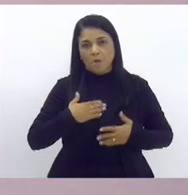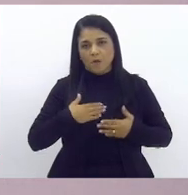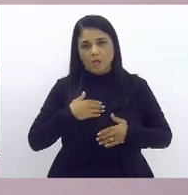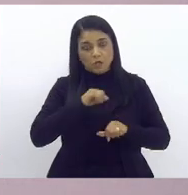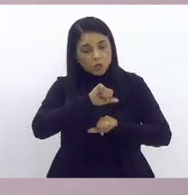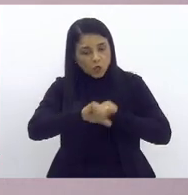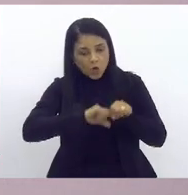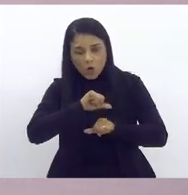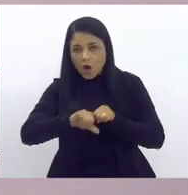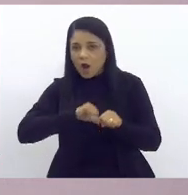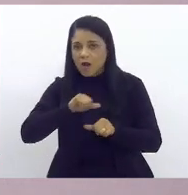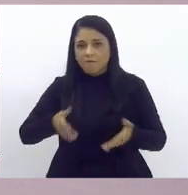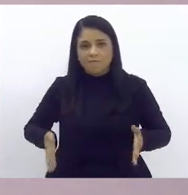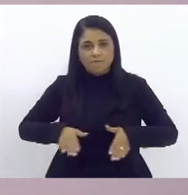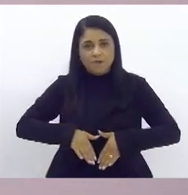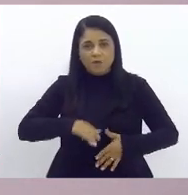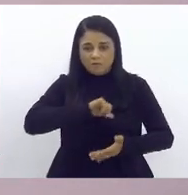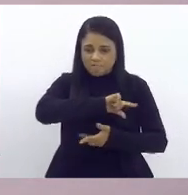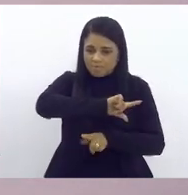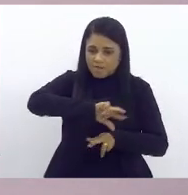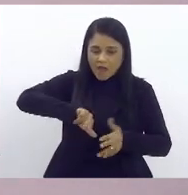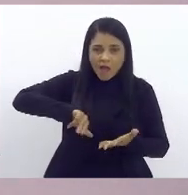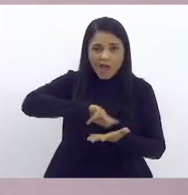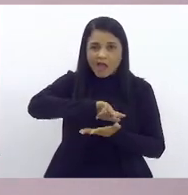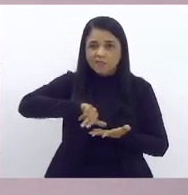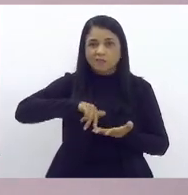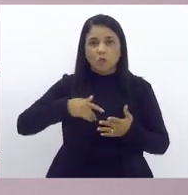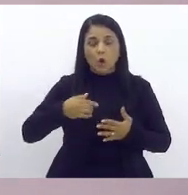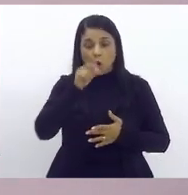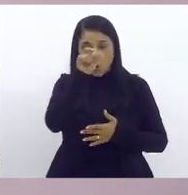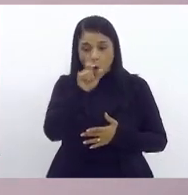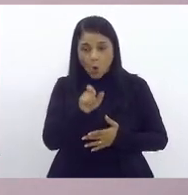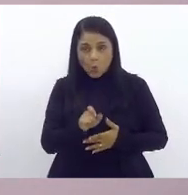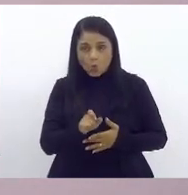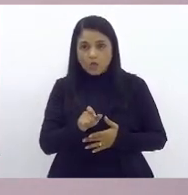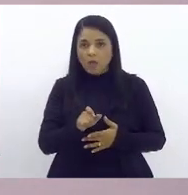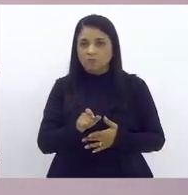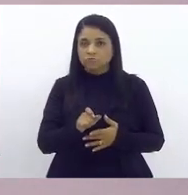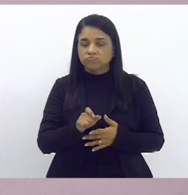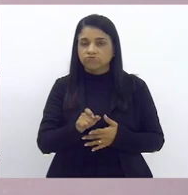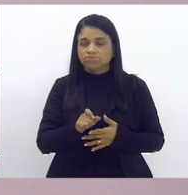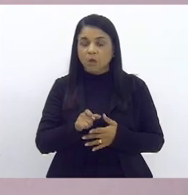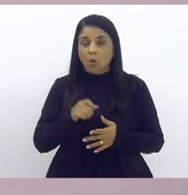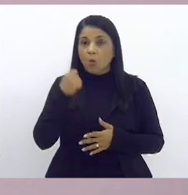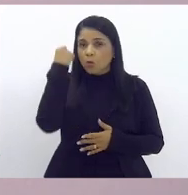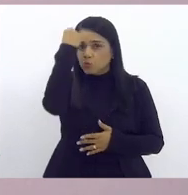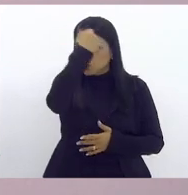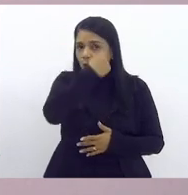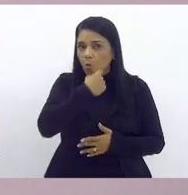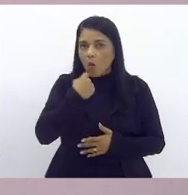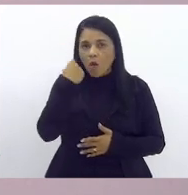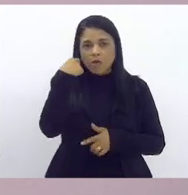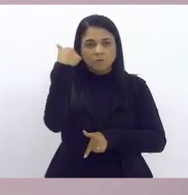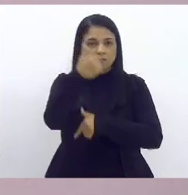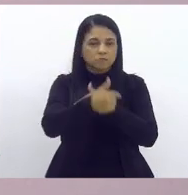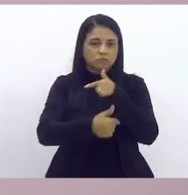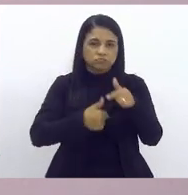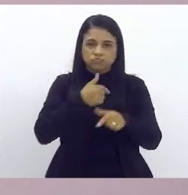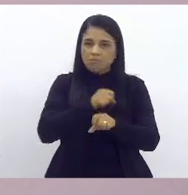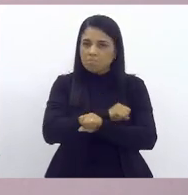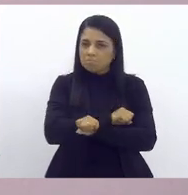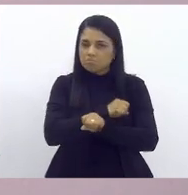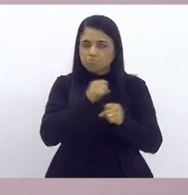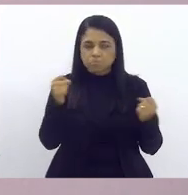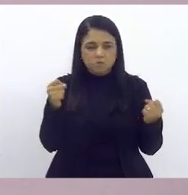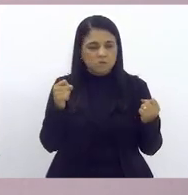trocas. Vocês sabem o que é uma coluna de um auxiliar de creche? Como um auxiliar de creche trabalha? 8 horas diárias. Não dá, gente,